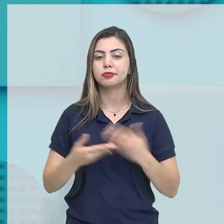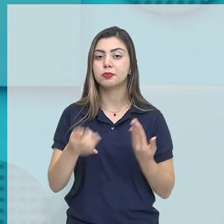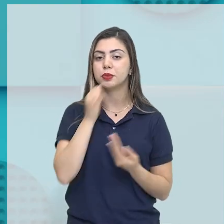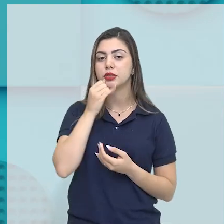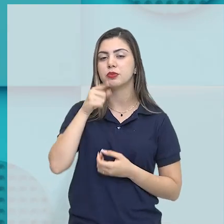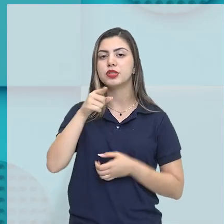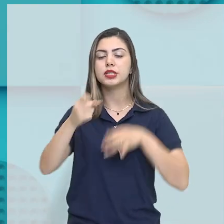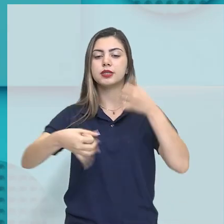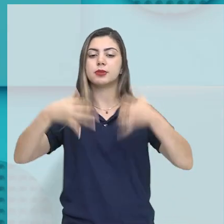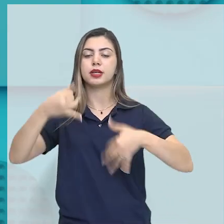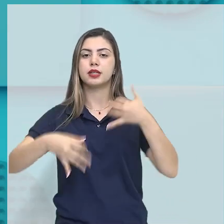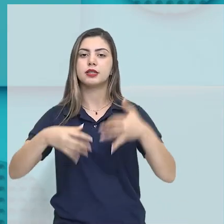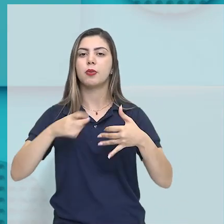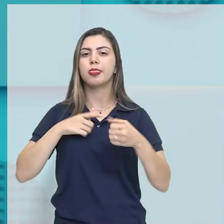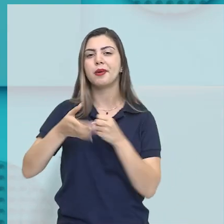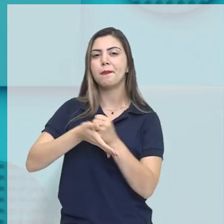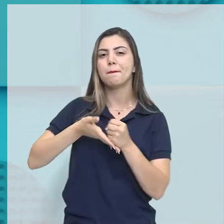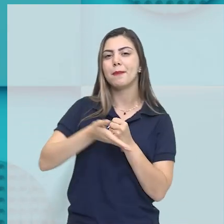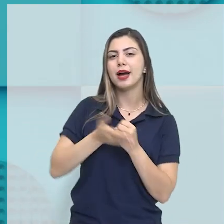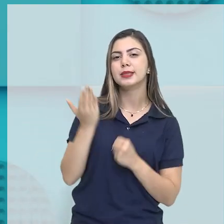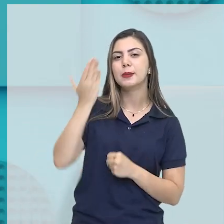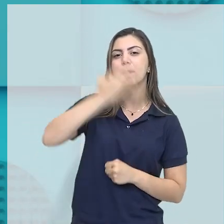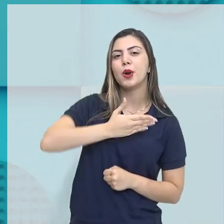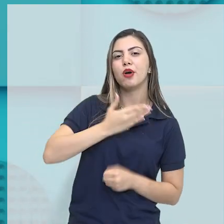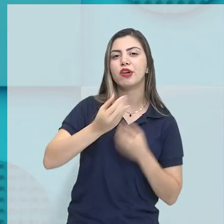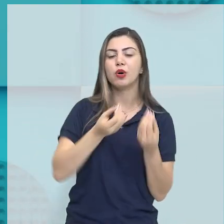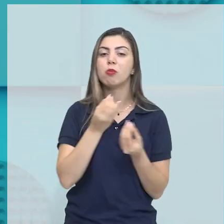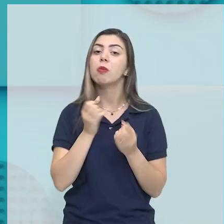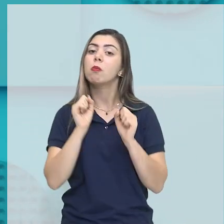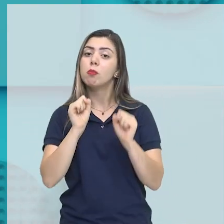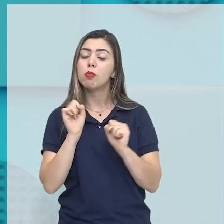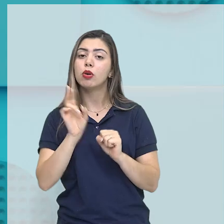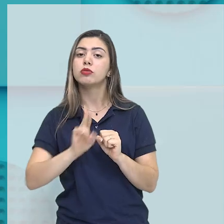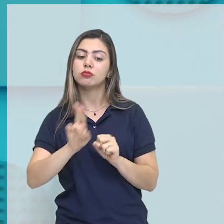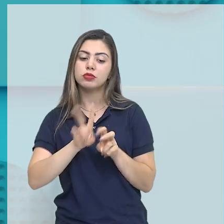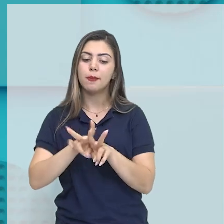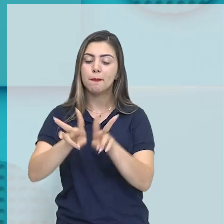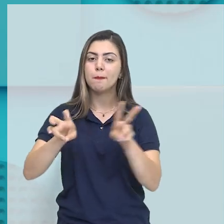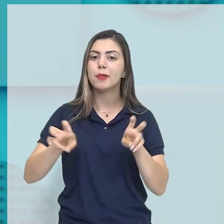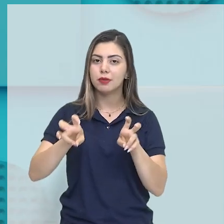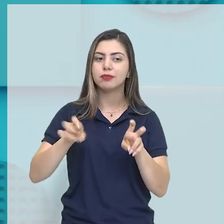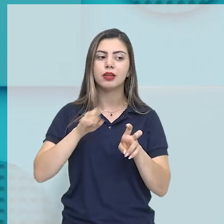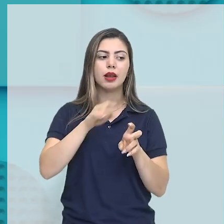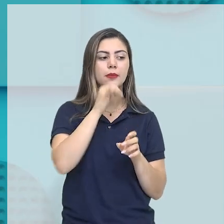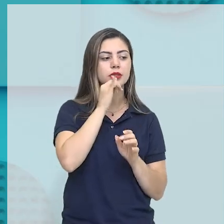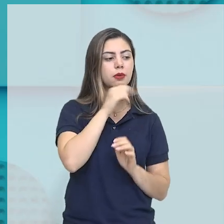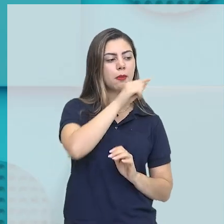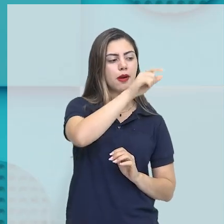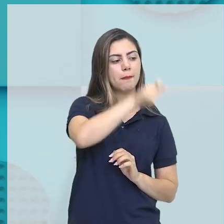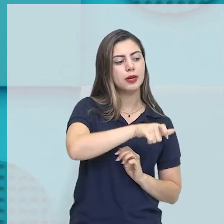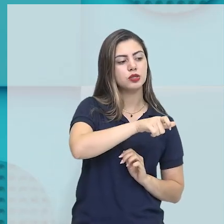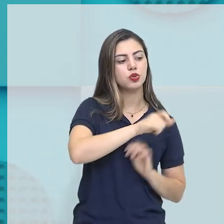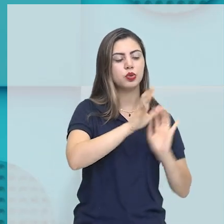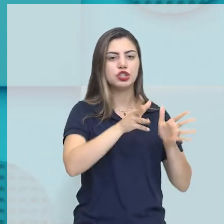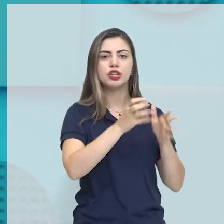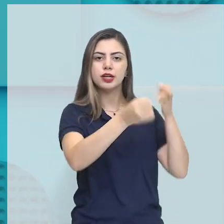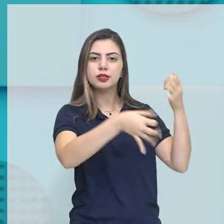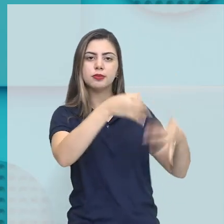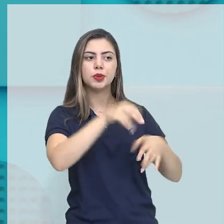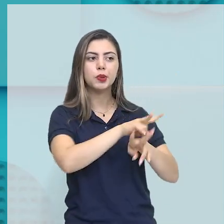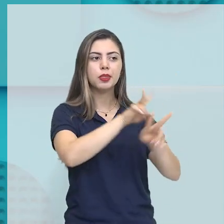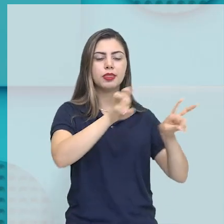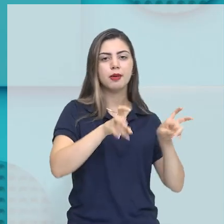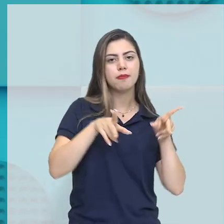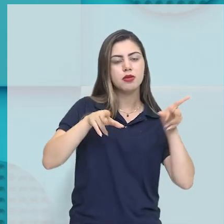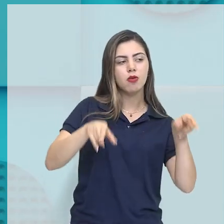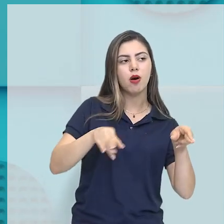embasar aquilo que você está dizendo, aquilo que você está afirmando, você pode utilizar o texto de alguém que já falou sobre